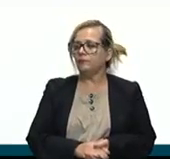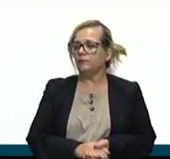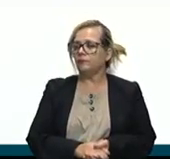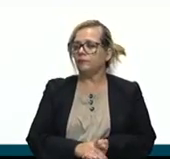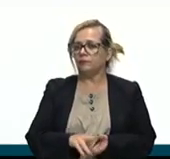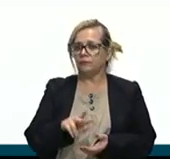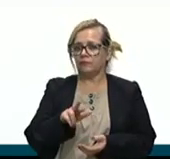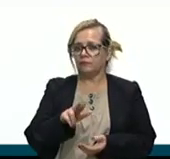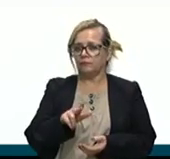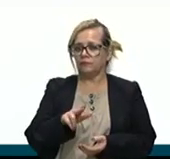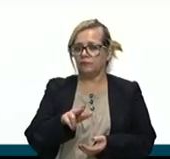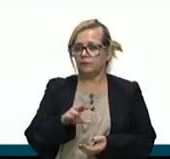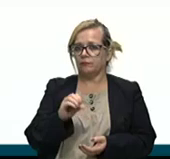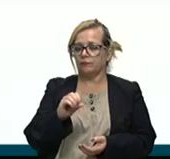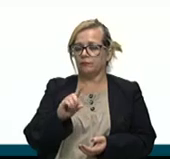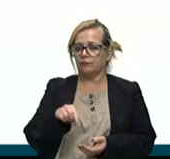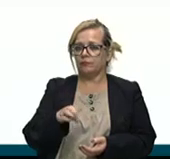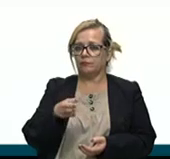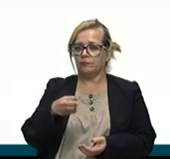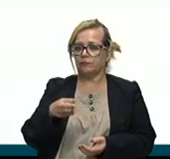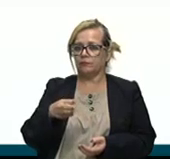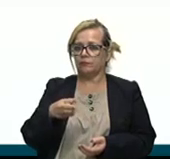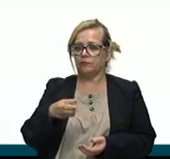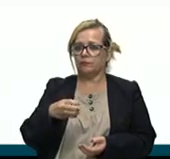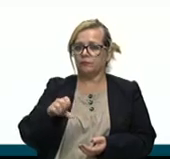é igual a